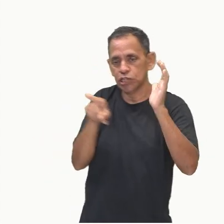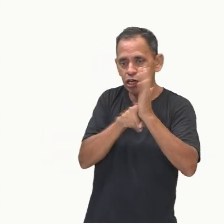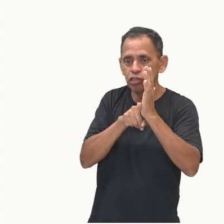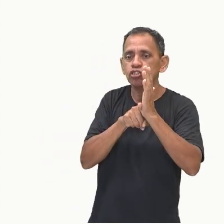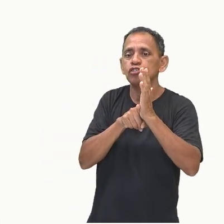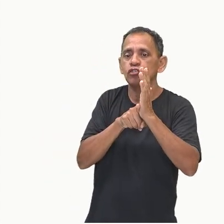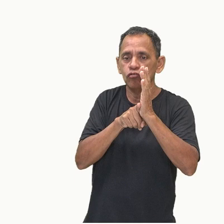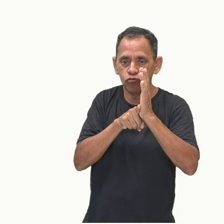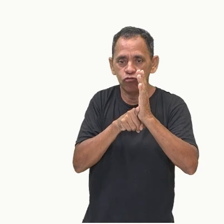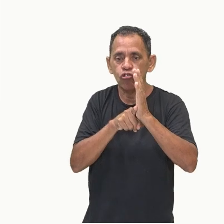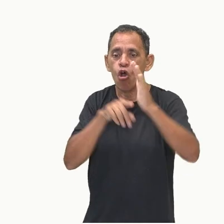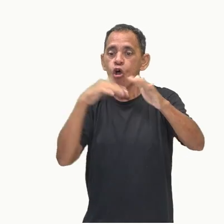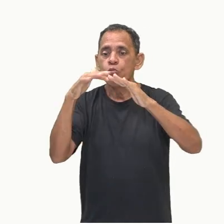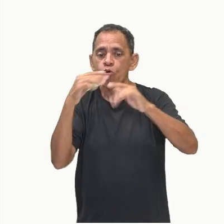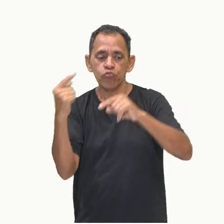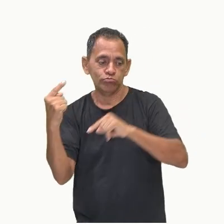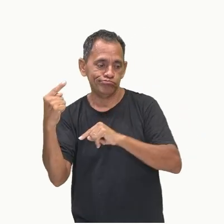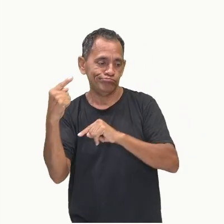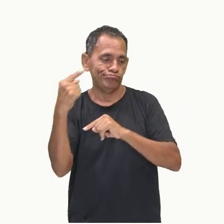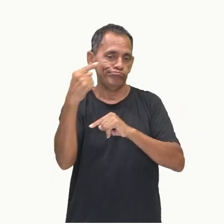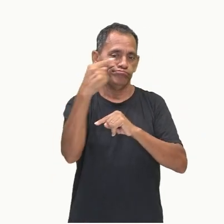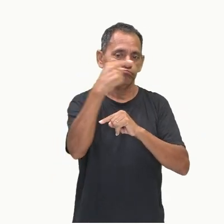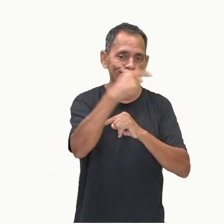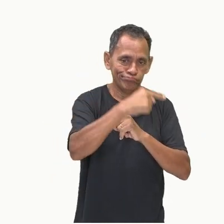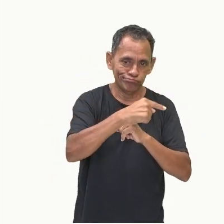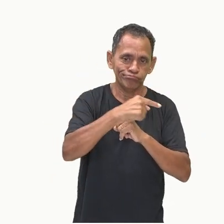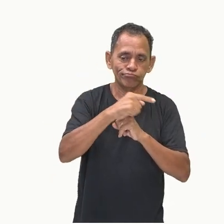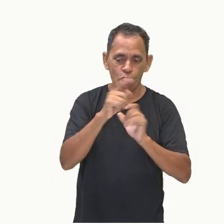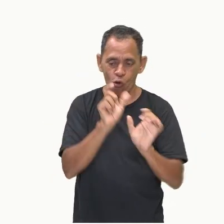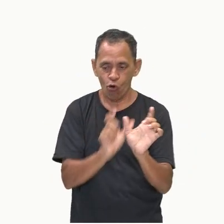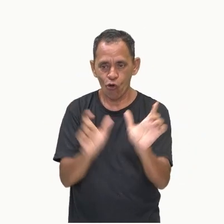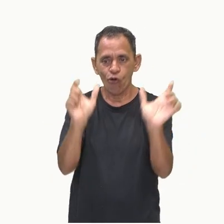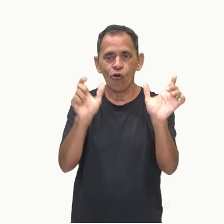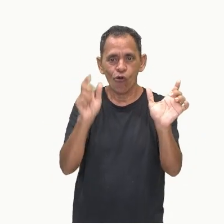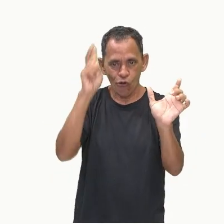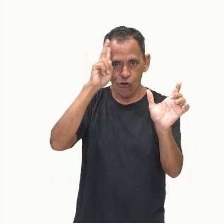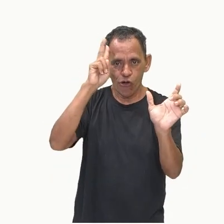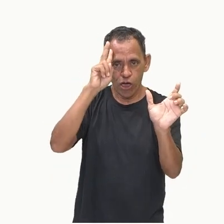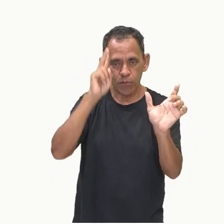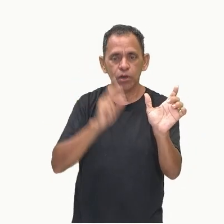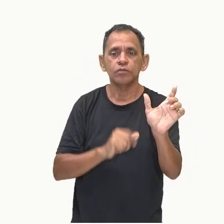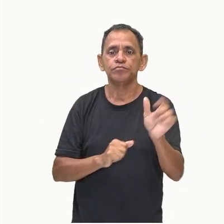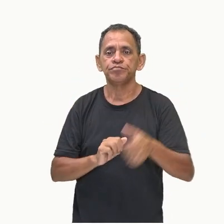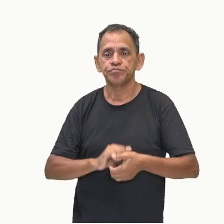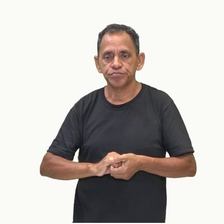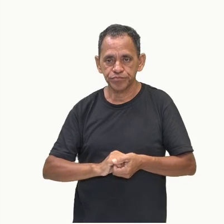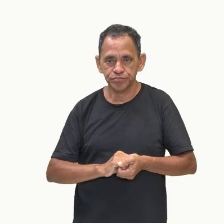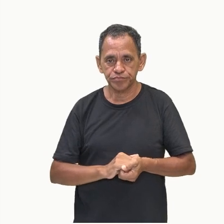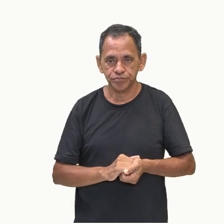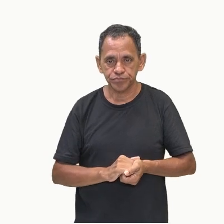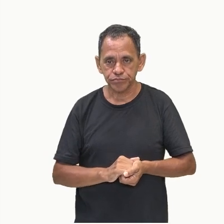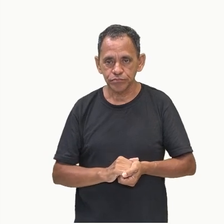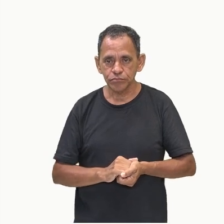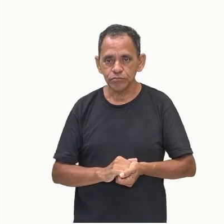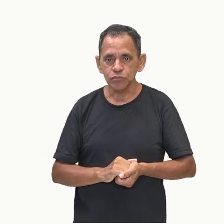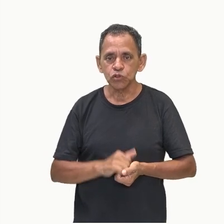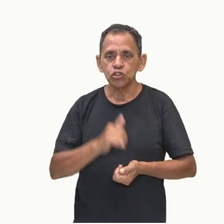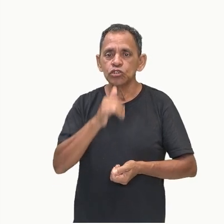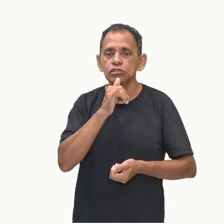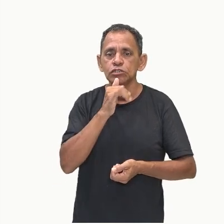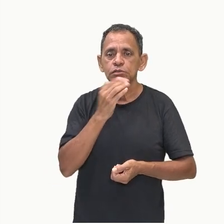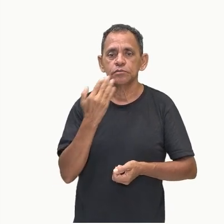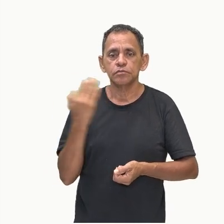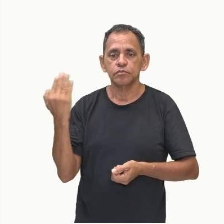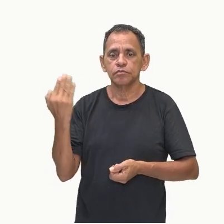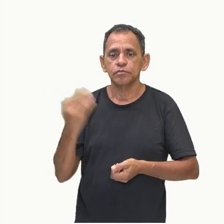retrógrado por outro lado positiva movimento progressivo pessoal vamos resolver uma questão dá